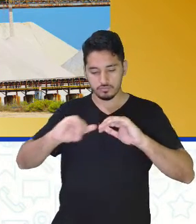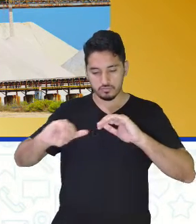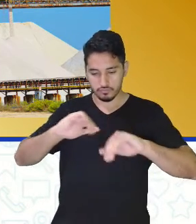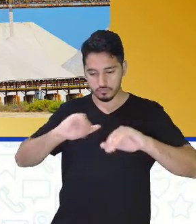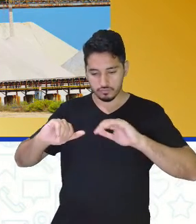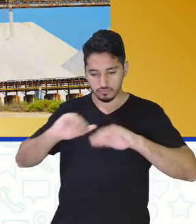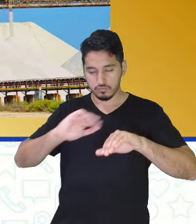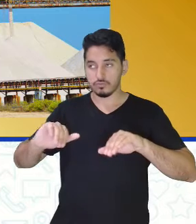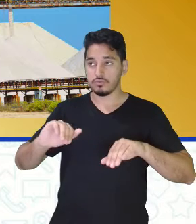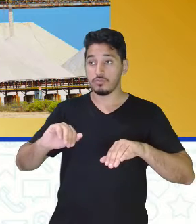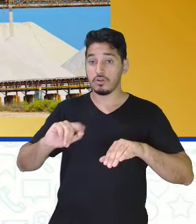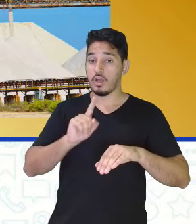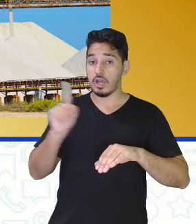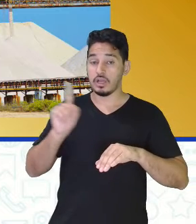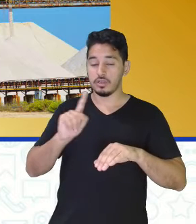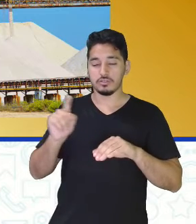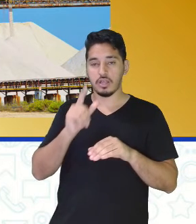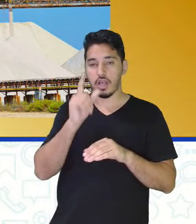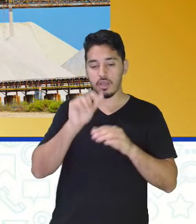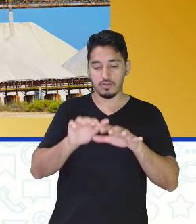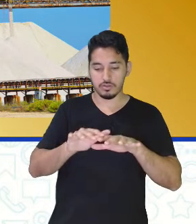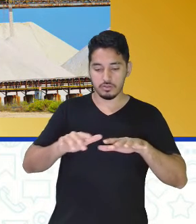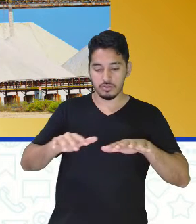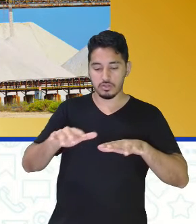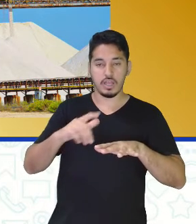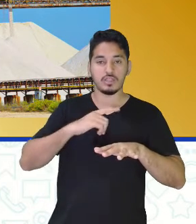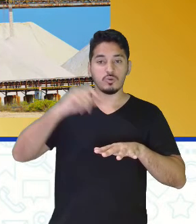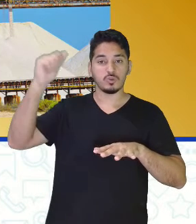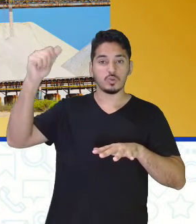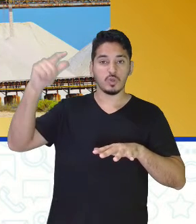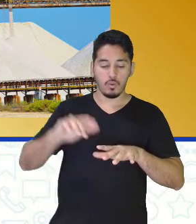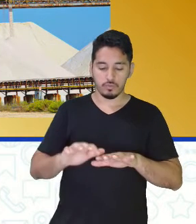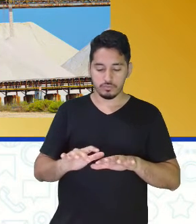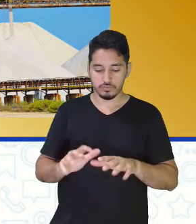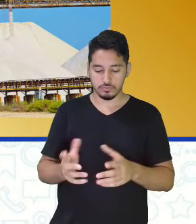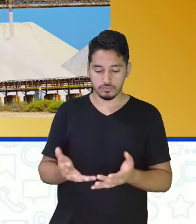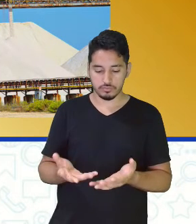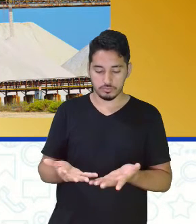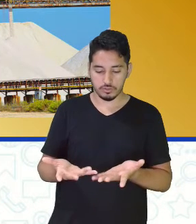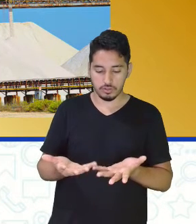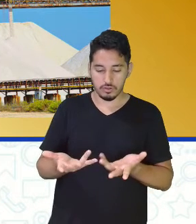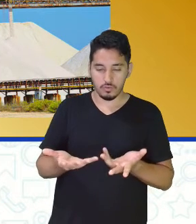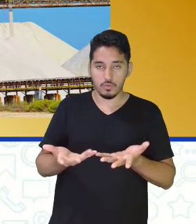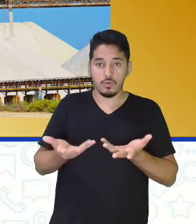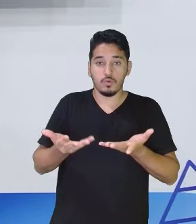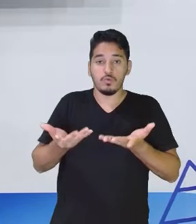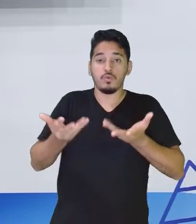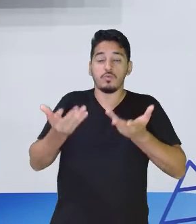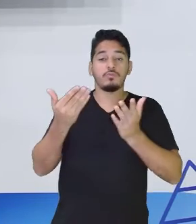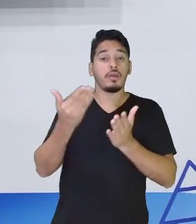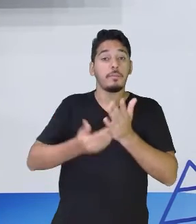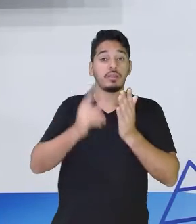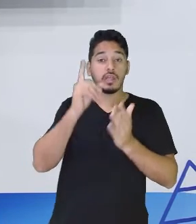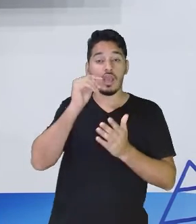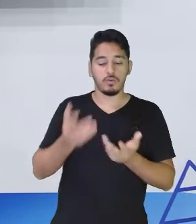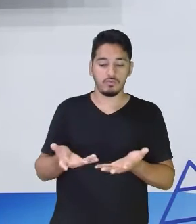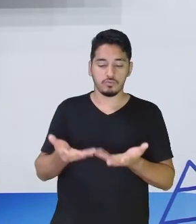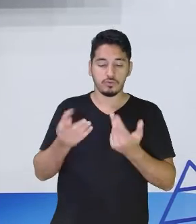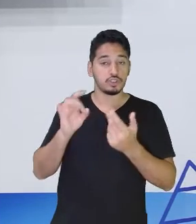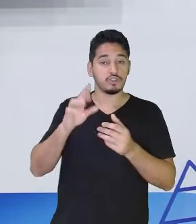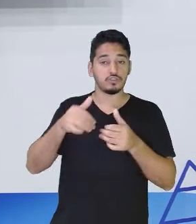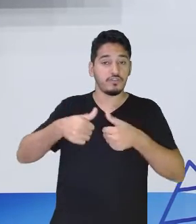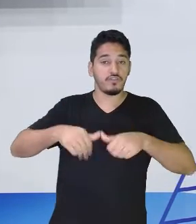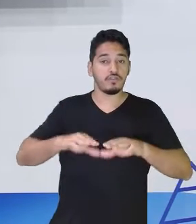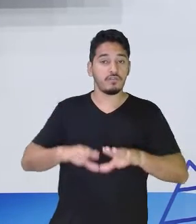né? E essas piscinas rasas sofrem com a ação do sol, a evaporação. Então, a gente perde a água e fica